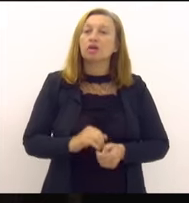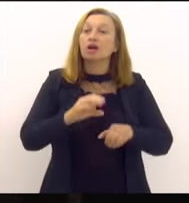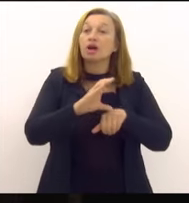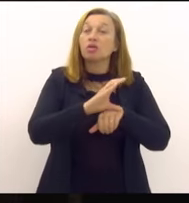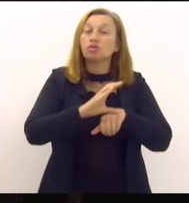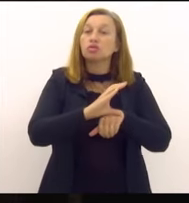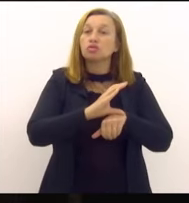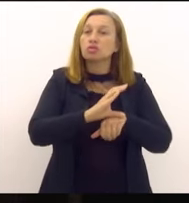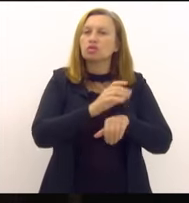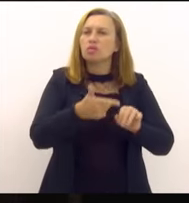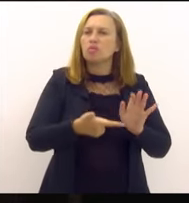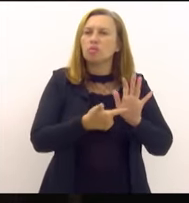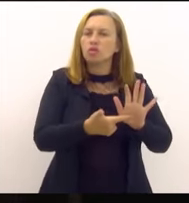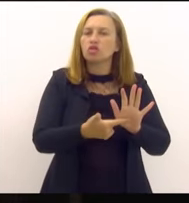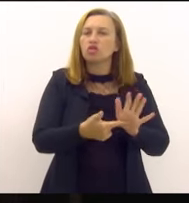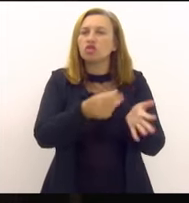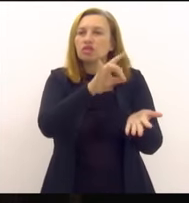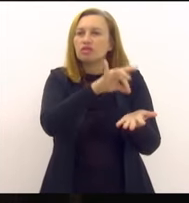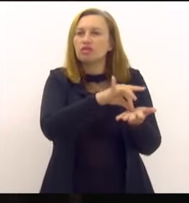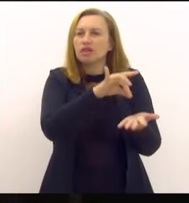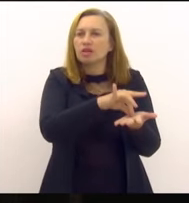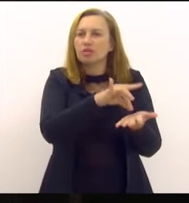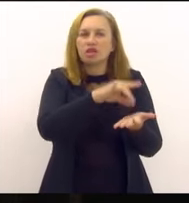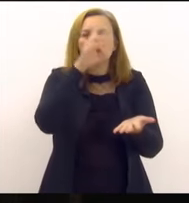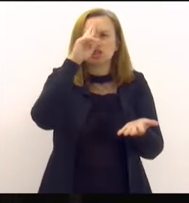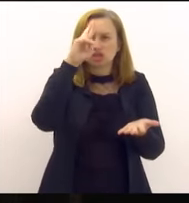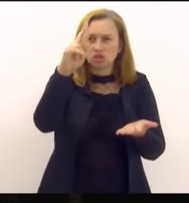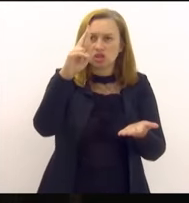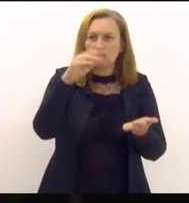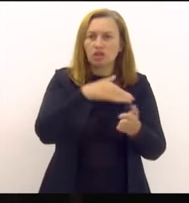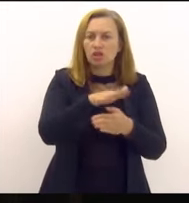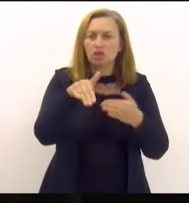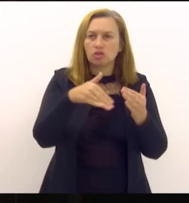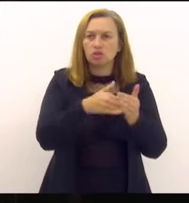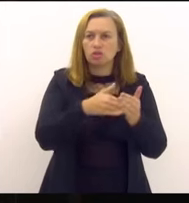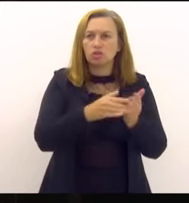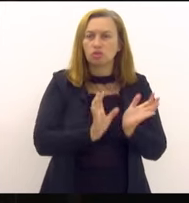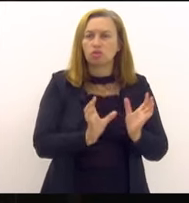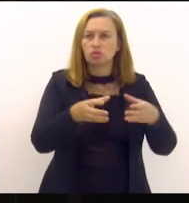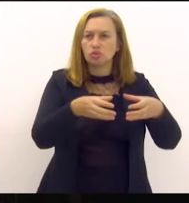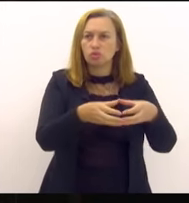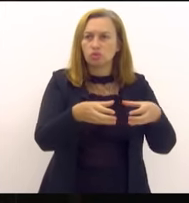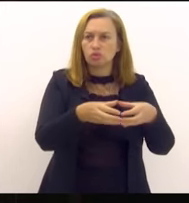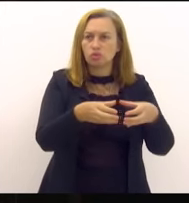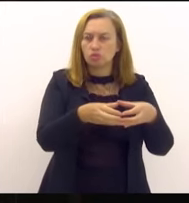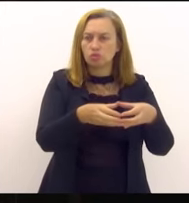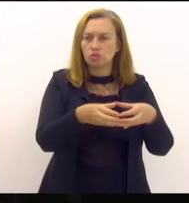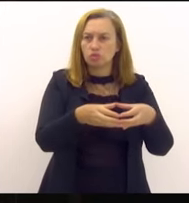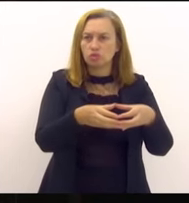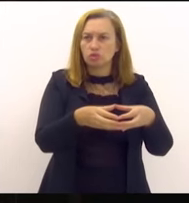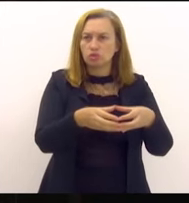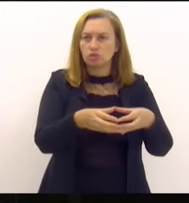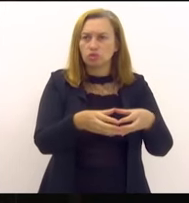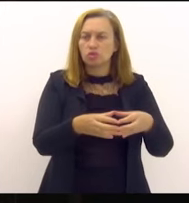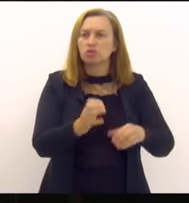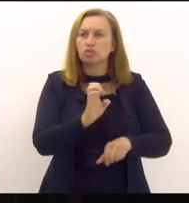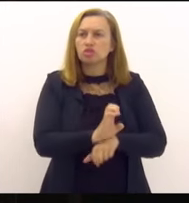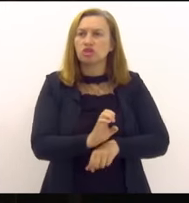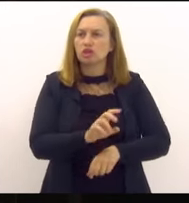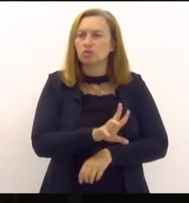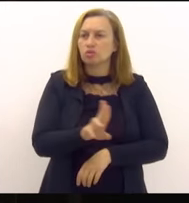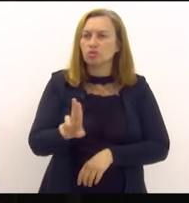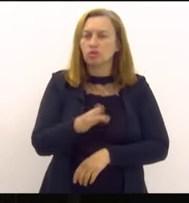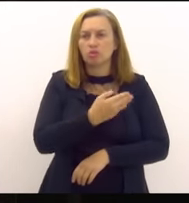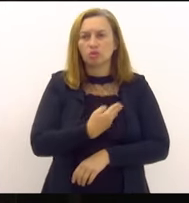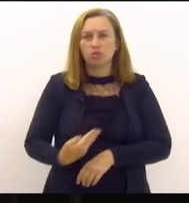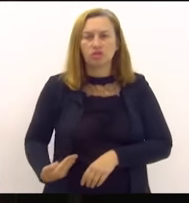como aquele que verdadeiramente chefia todos os órgãos deste Estado? Ele se chama